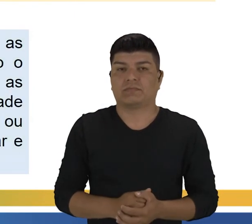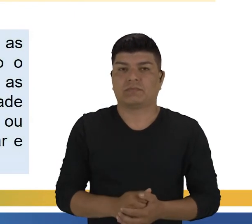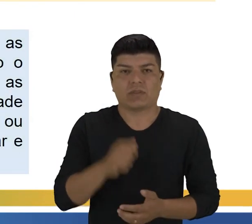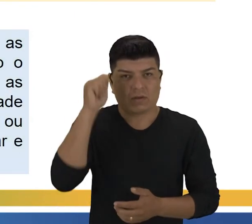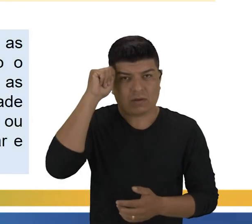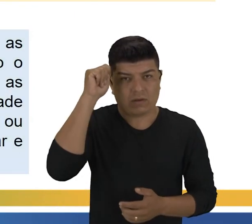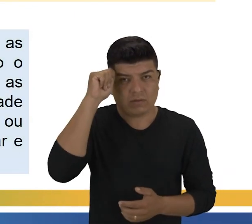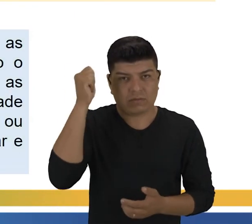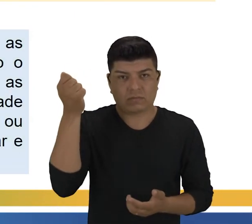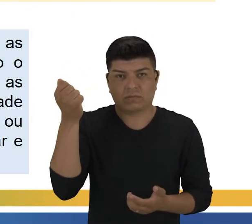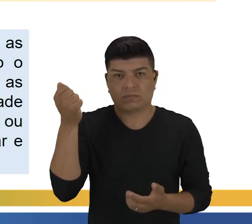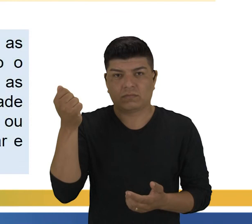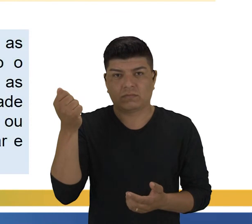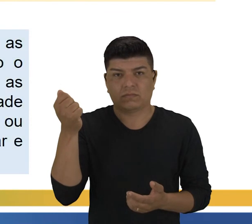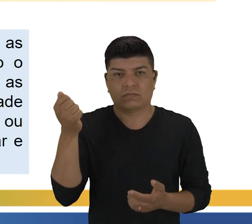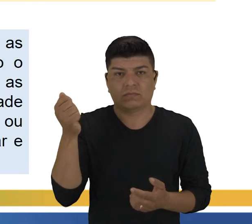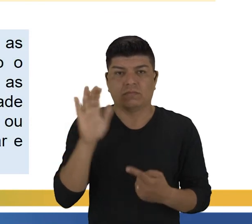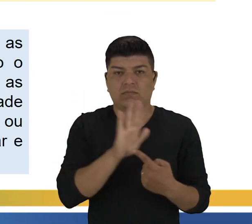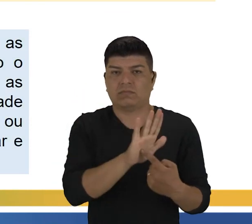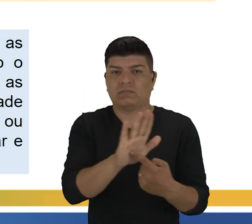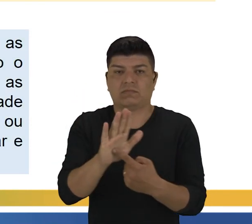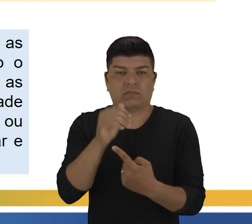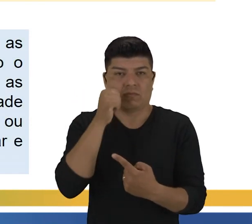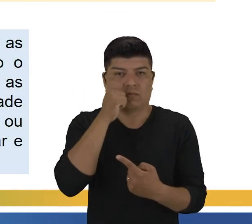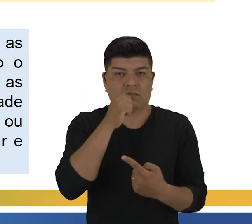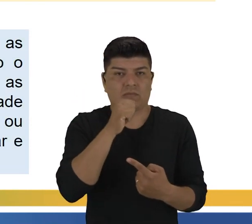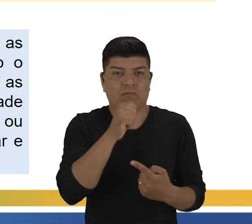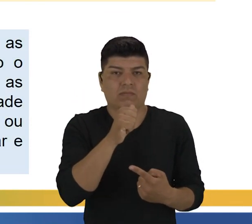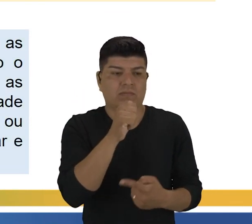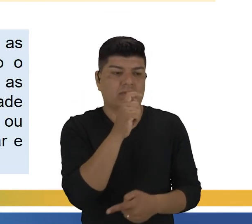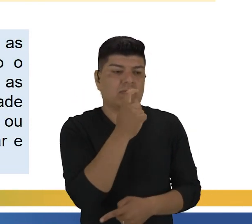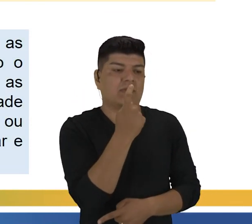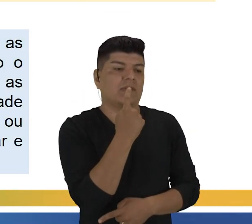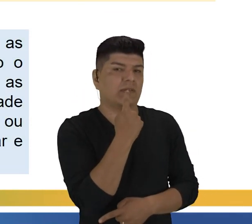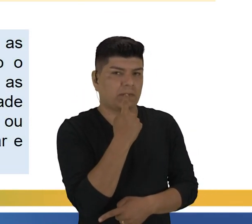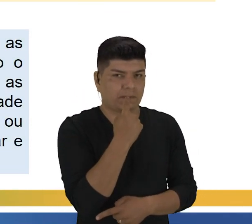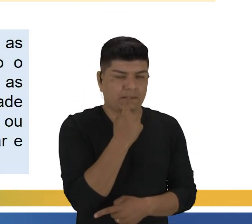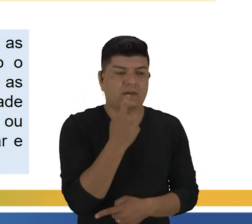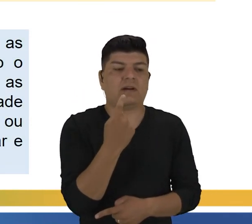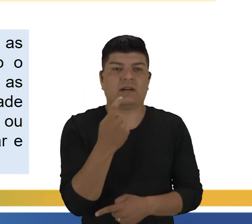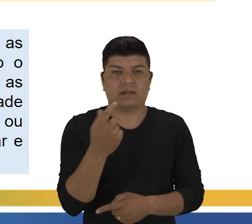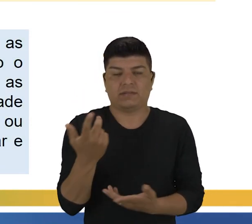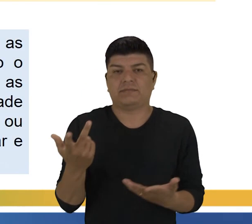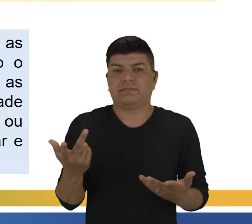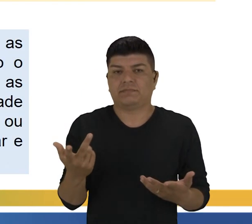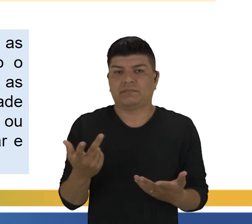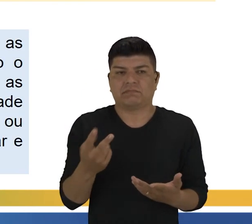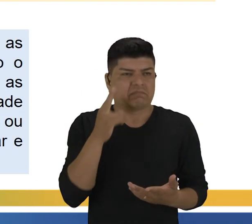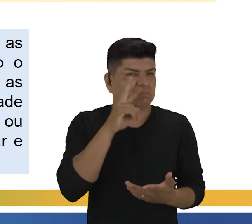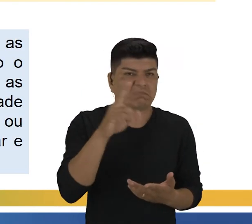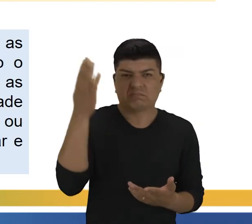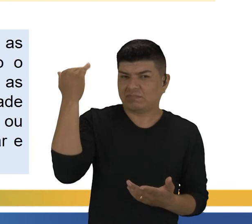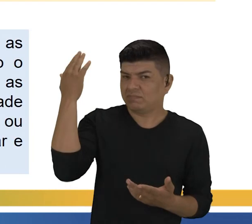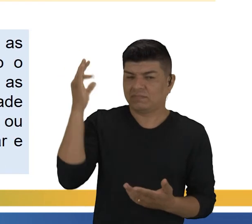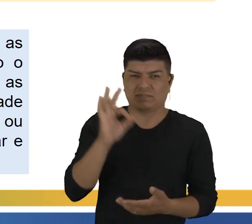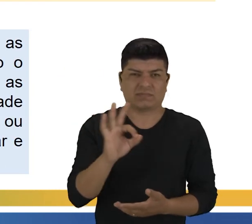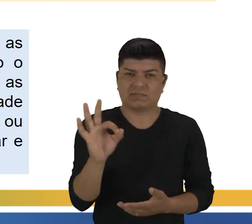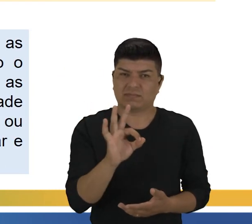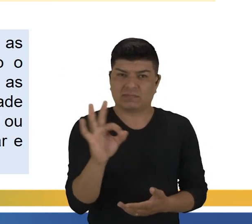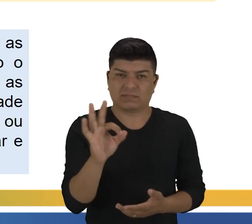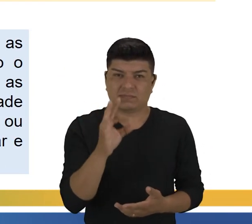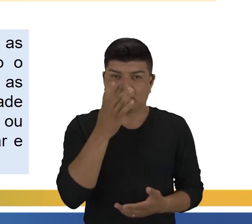essa forma e sensualidade à mulher, que não era visto jamais anteriormente. Ela era vista